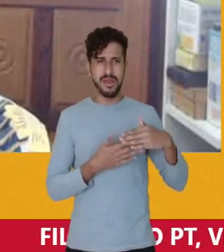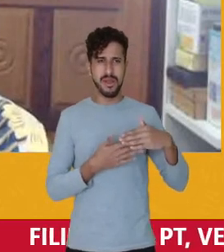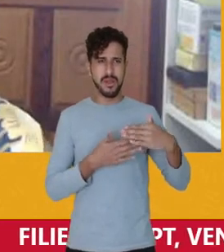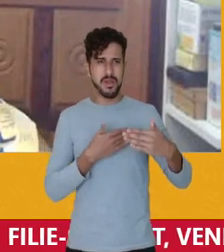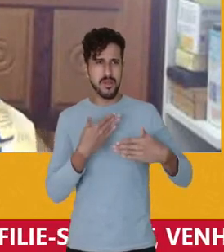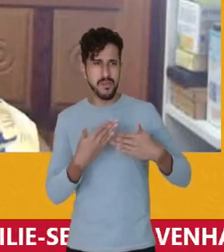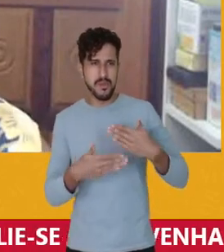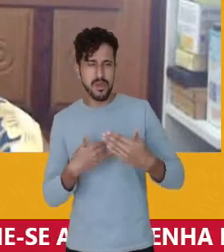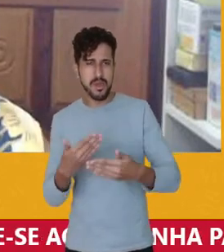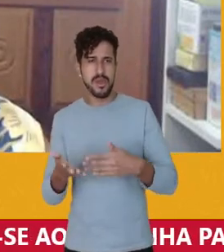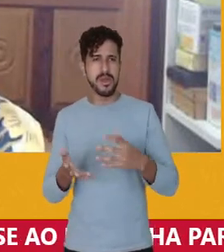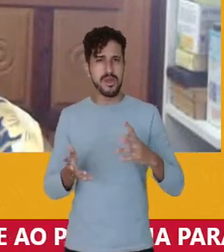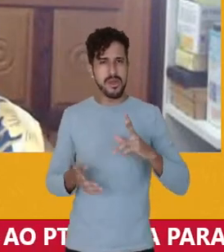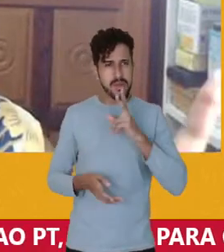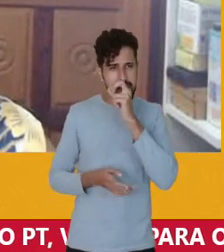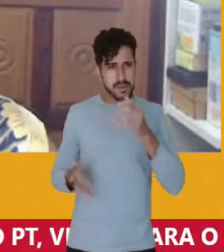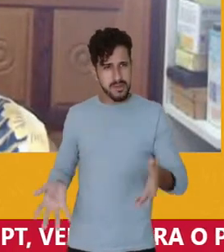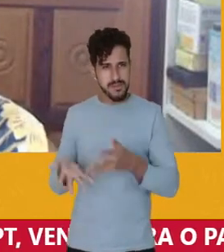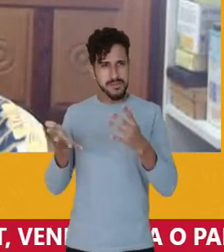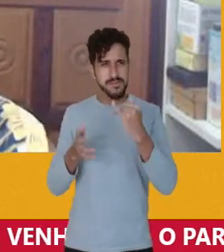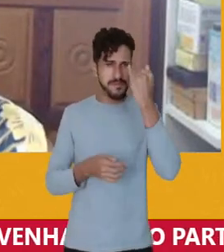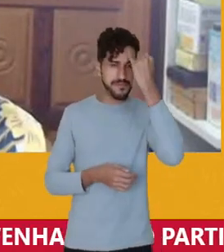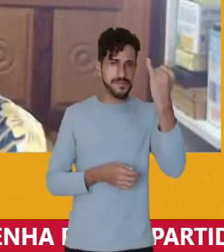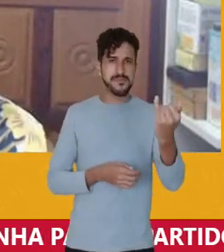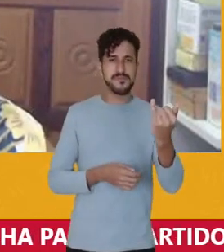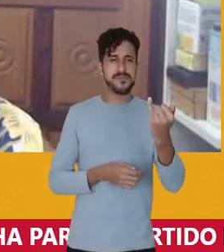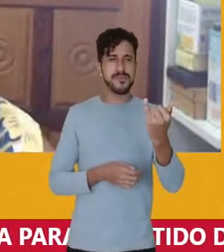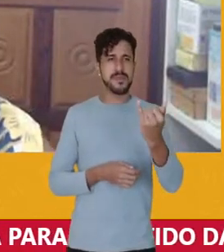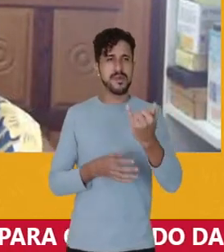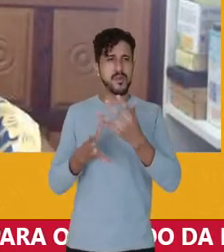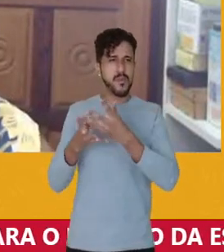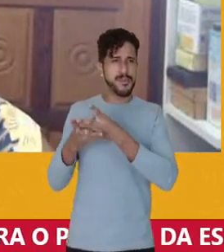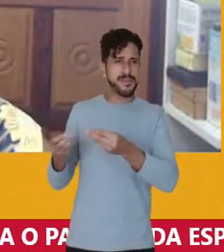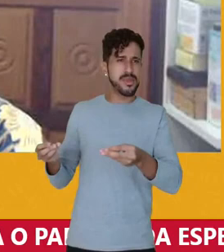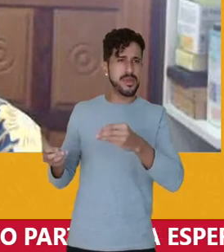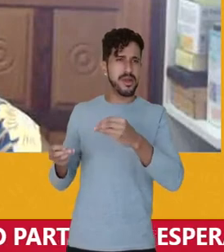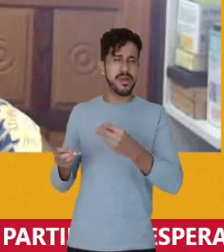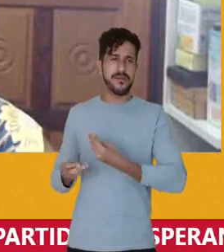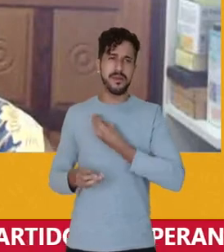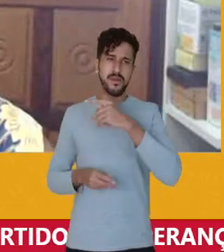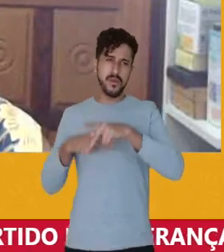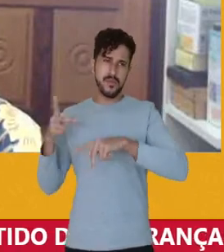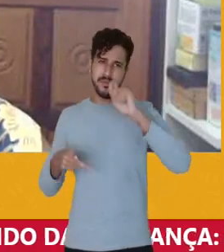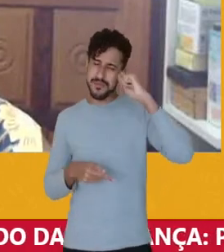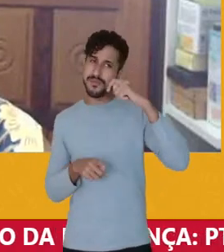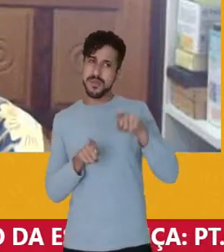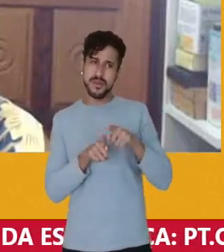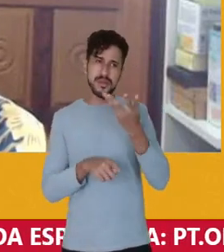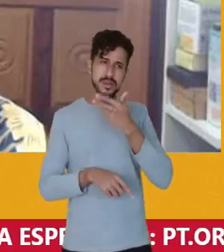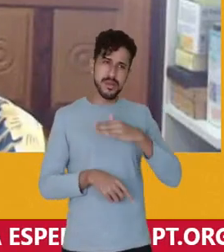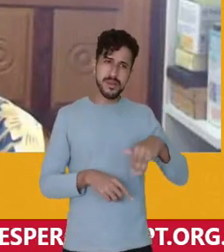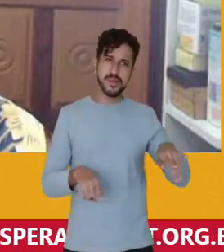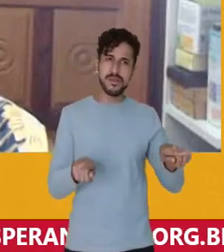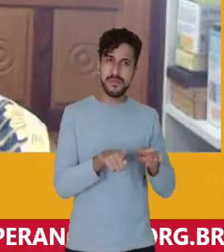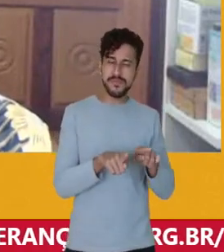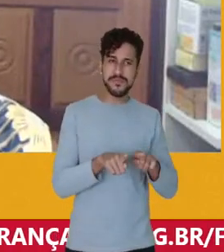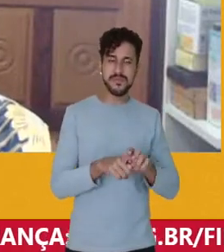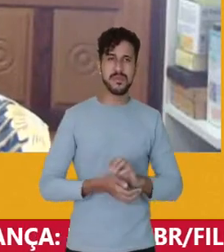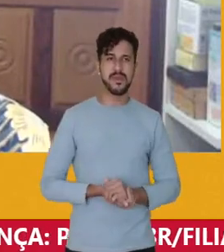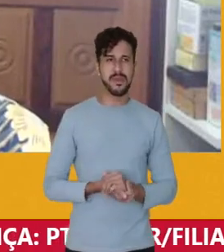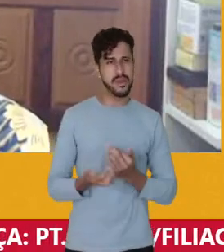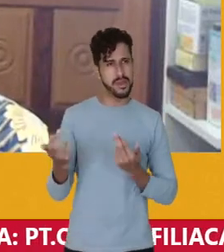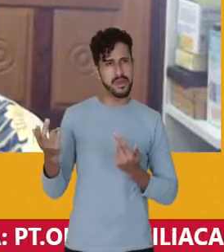querem reforçar uma ideia de não existência da população negra e aí das nossas crianças também, né? E